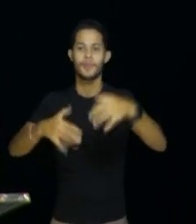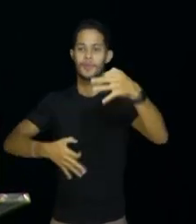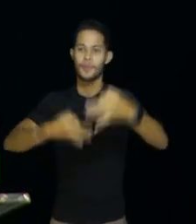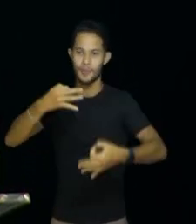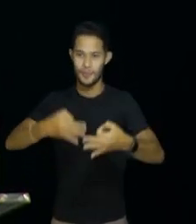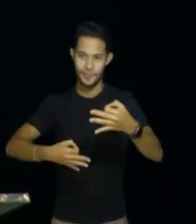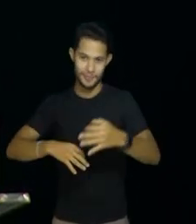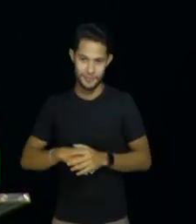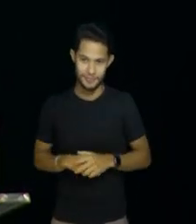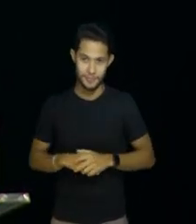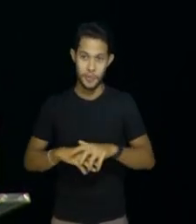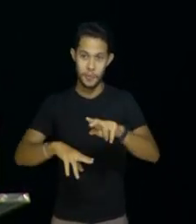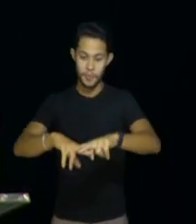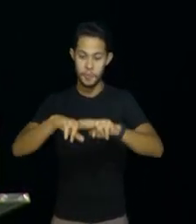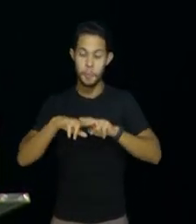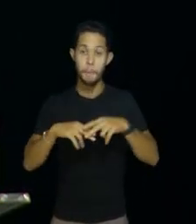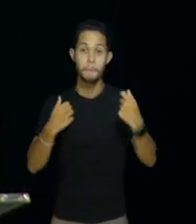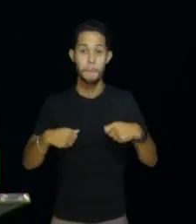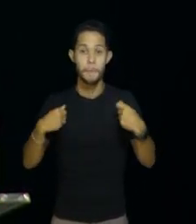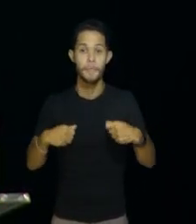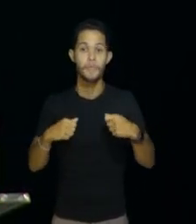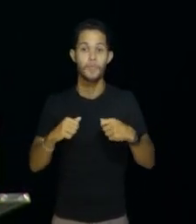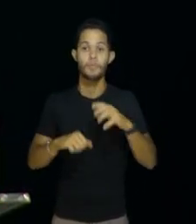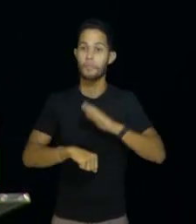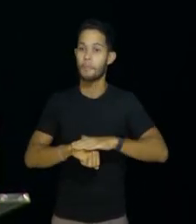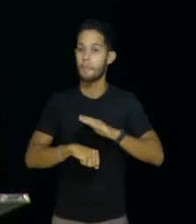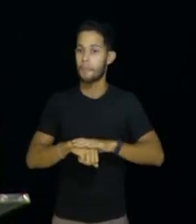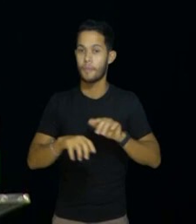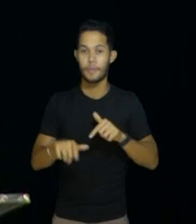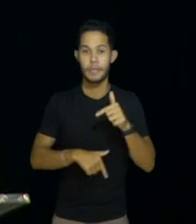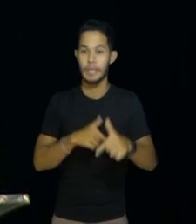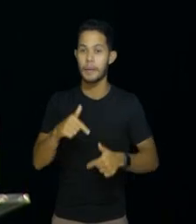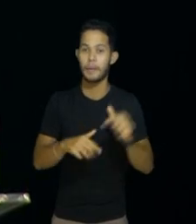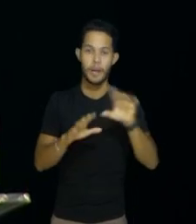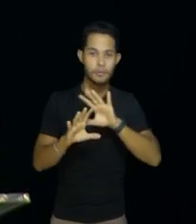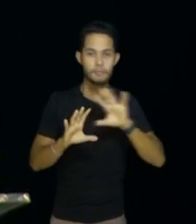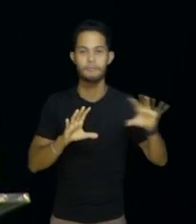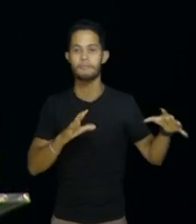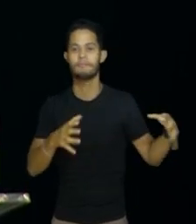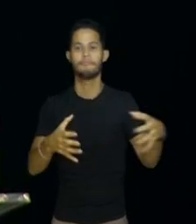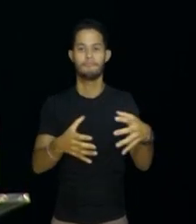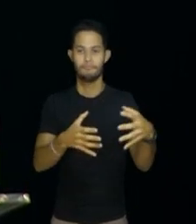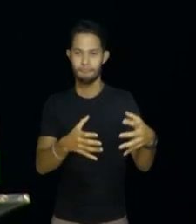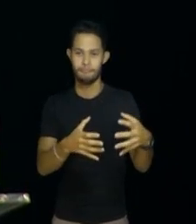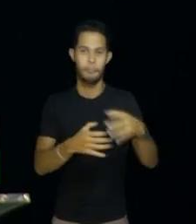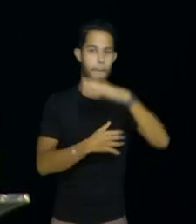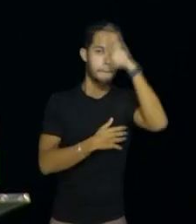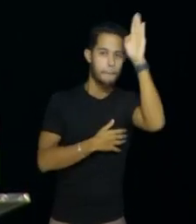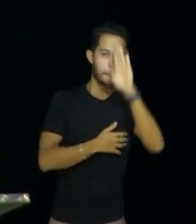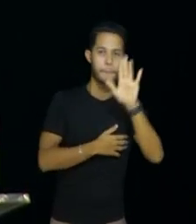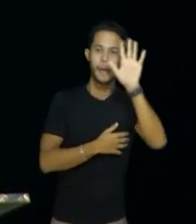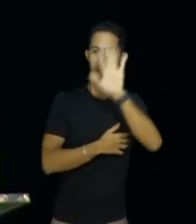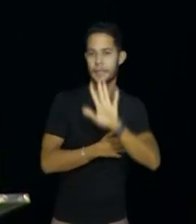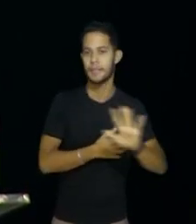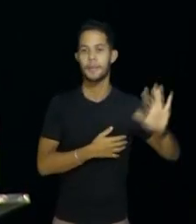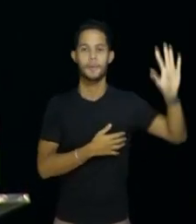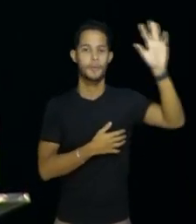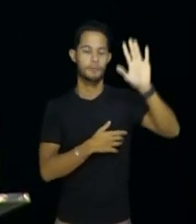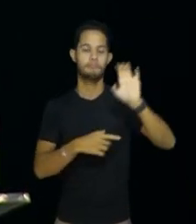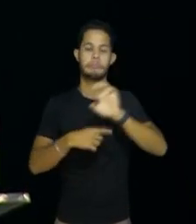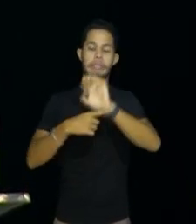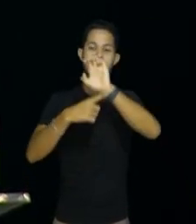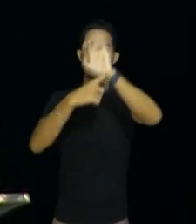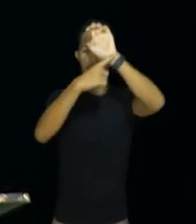faz necessária uma ação contundente da nossa parte, do legislativo, no Brasil, nos estados, se posicionando